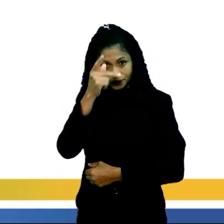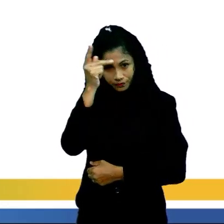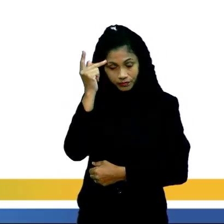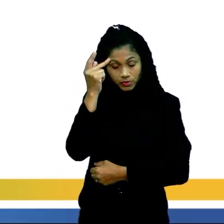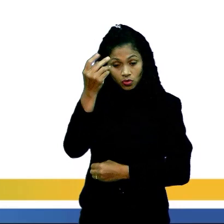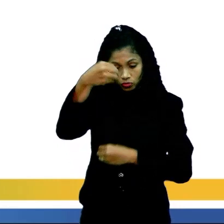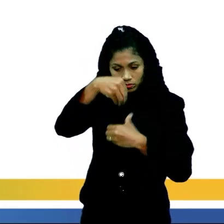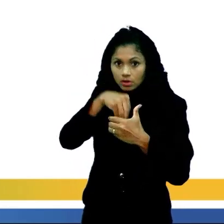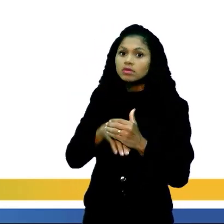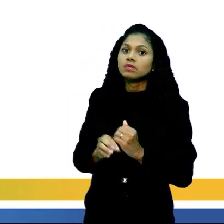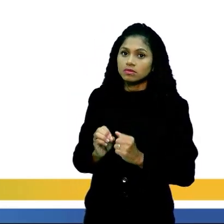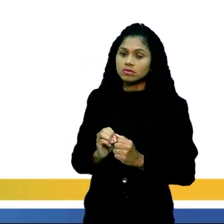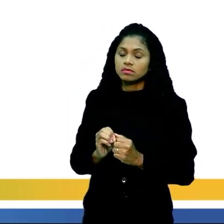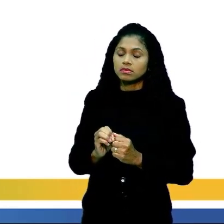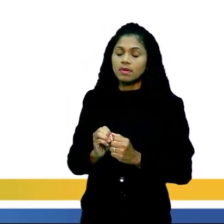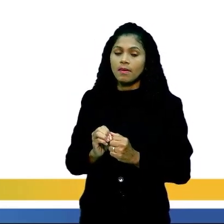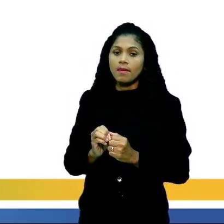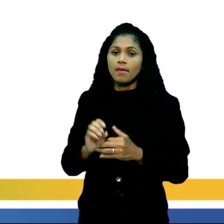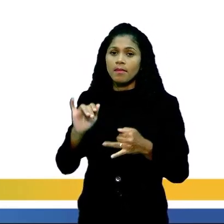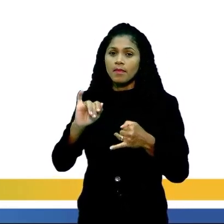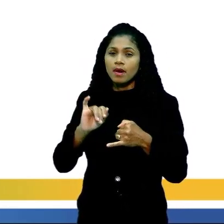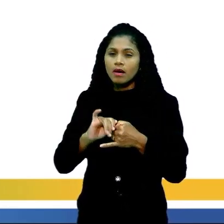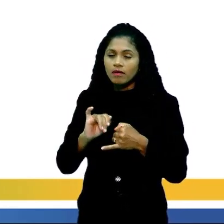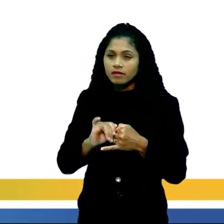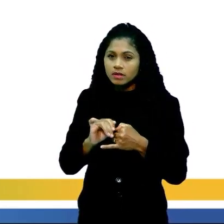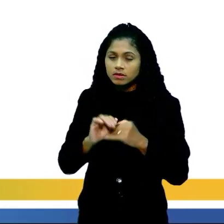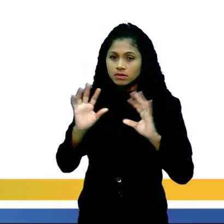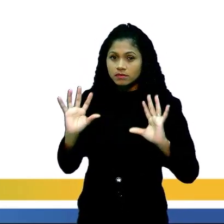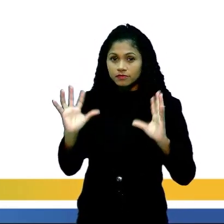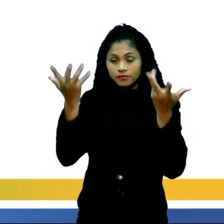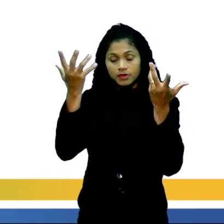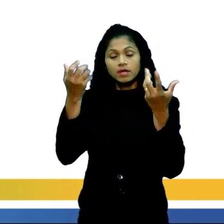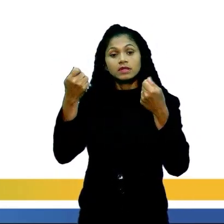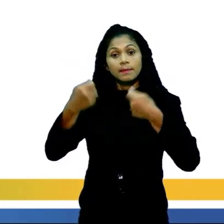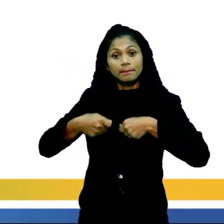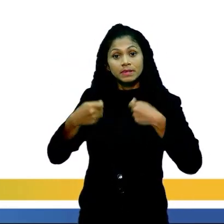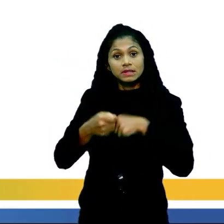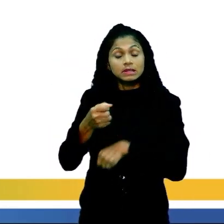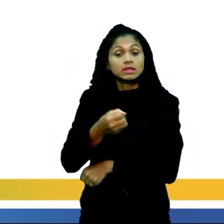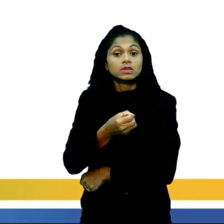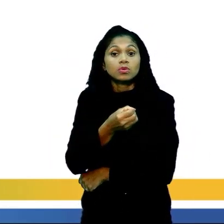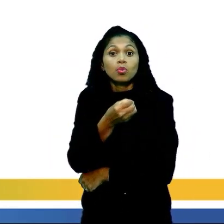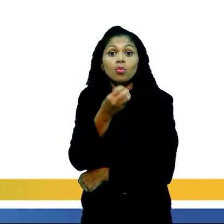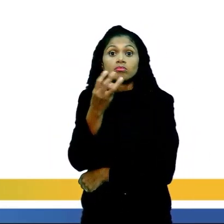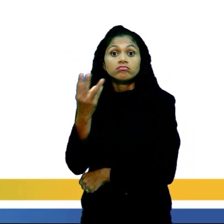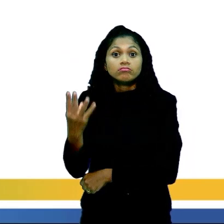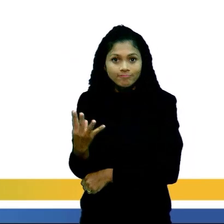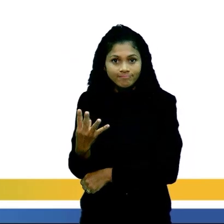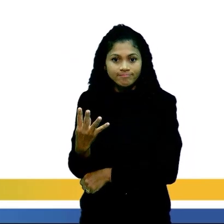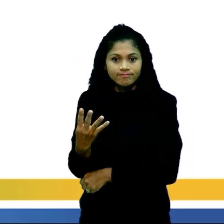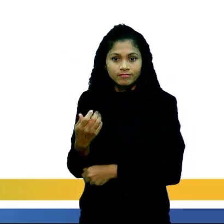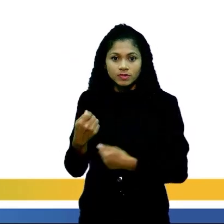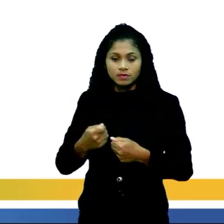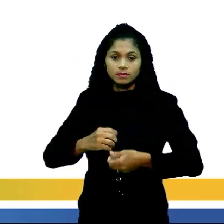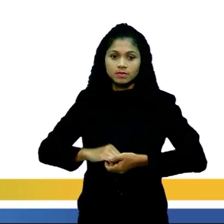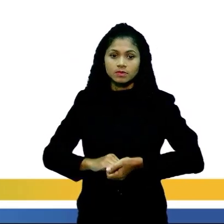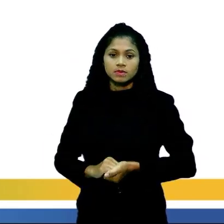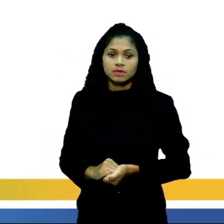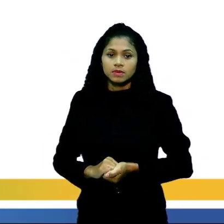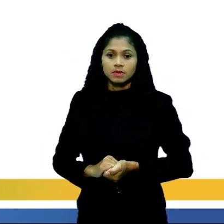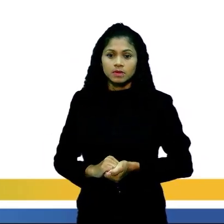serão necessários. Primeiro ponto, olha aí, cada traço desse é um ponto.